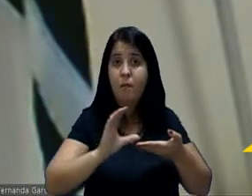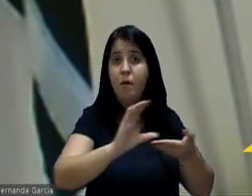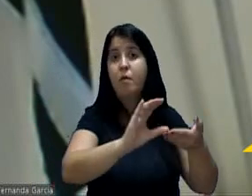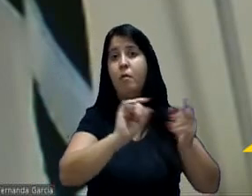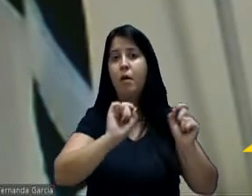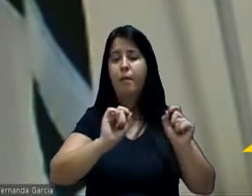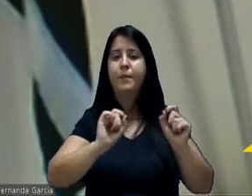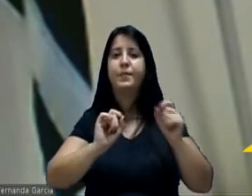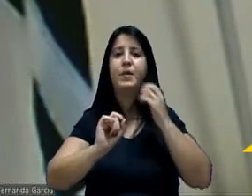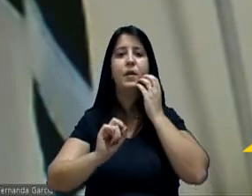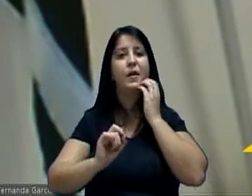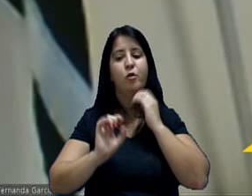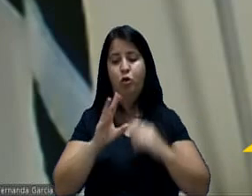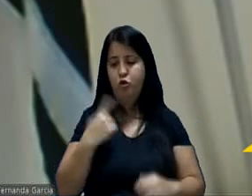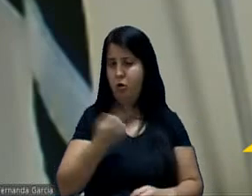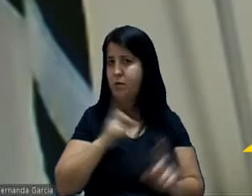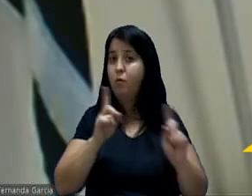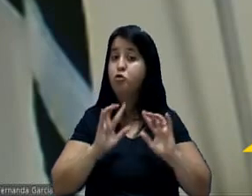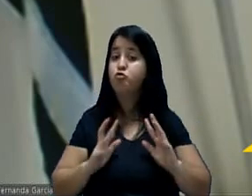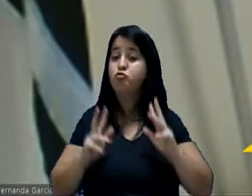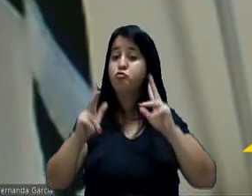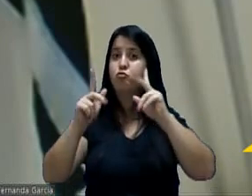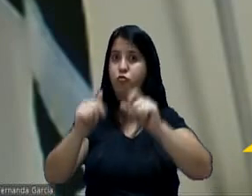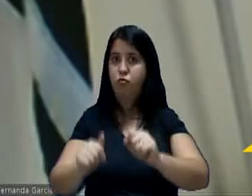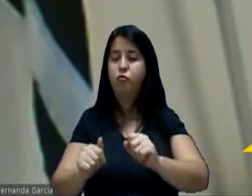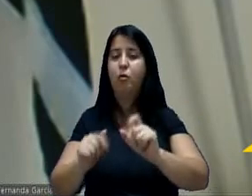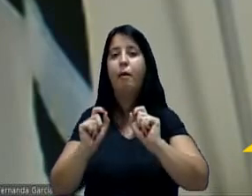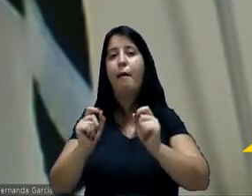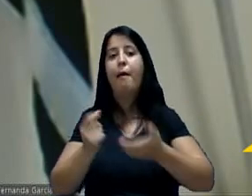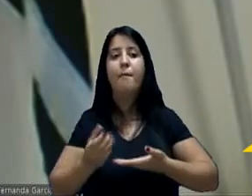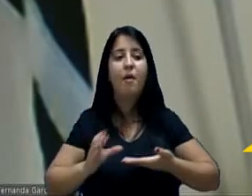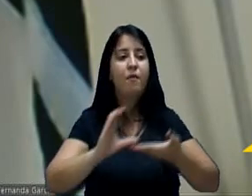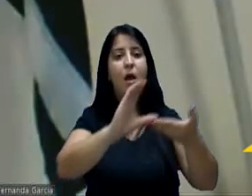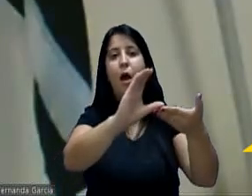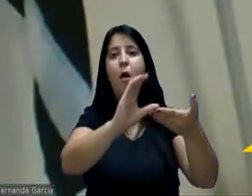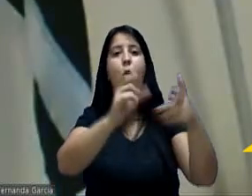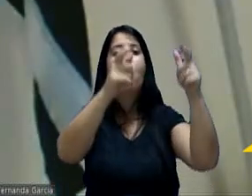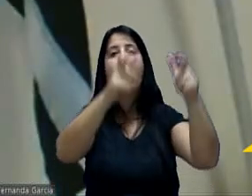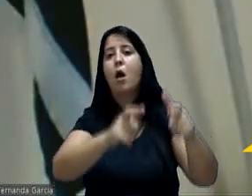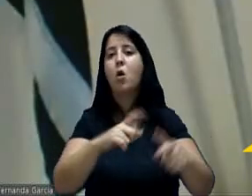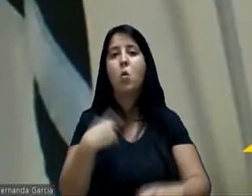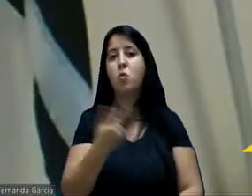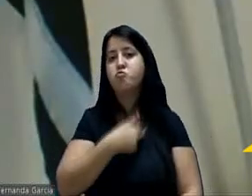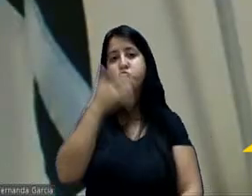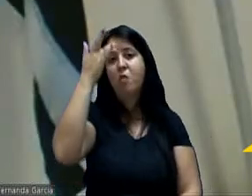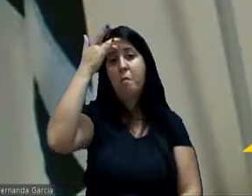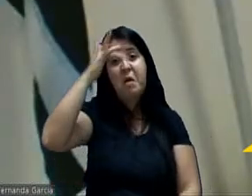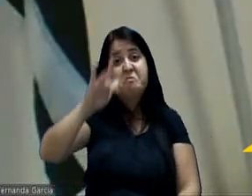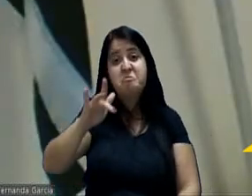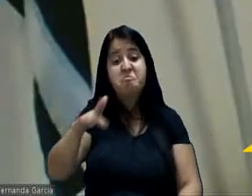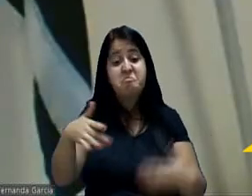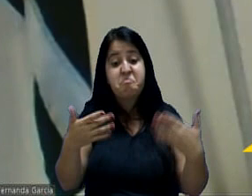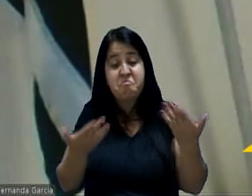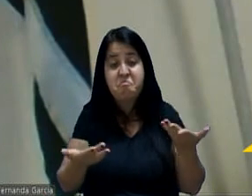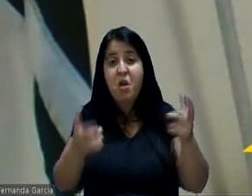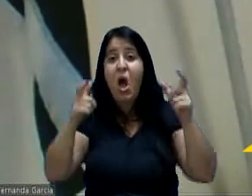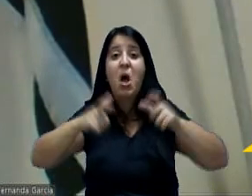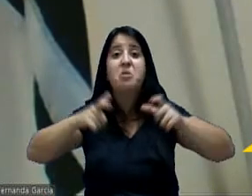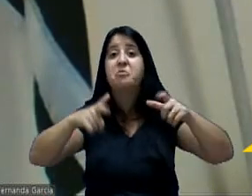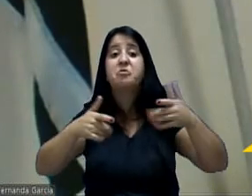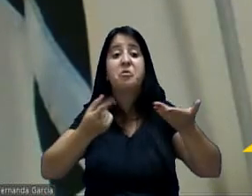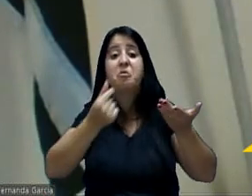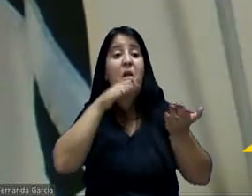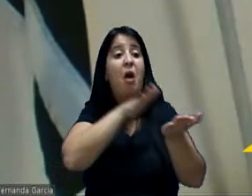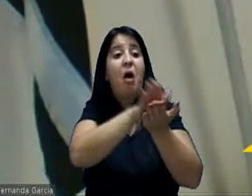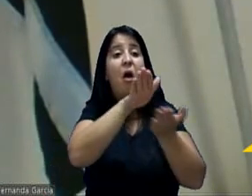nosso mandato, mas de todos os mandatos que aqui estão, para um local que nós não sabemos ao certo onde será destinado, onde será